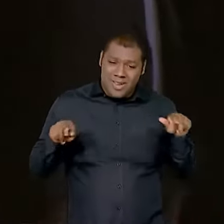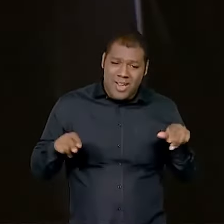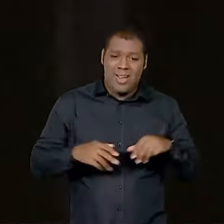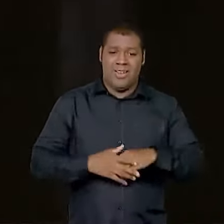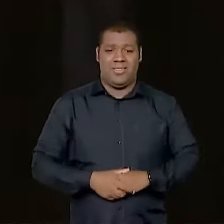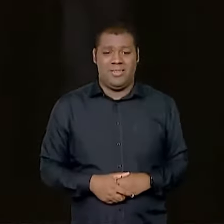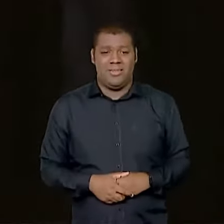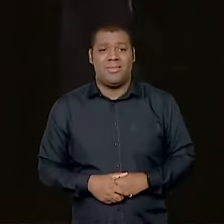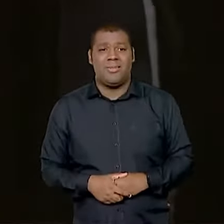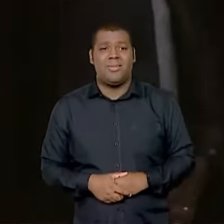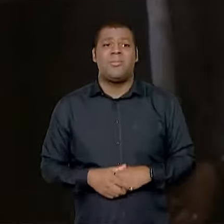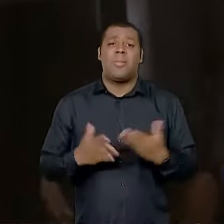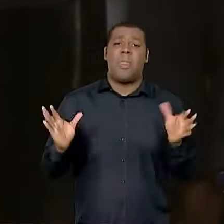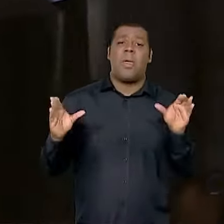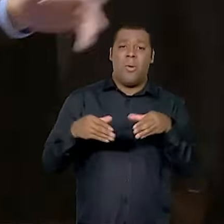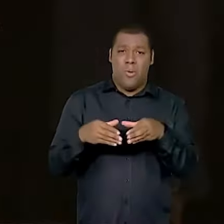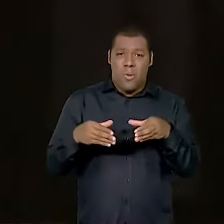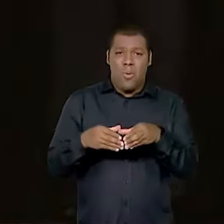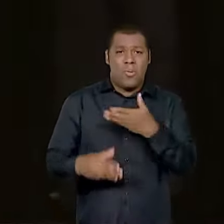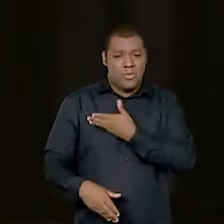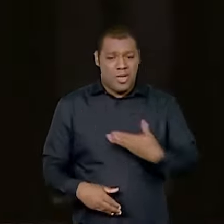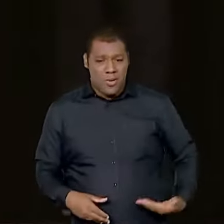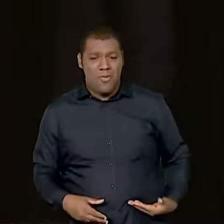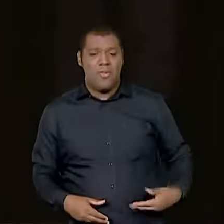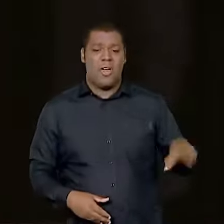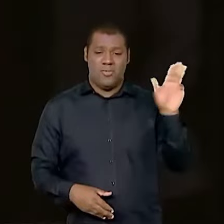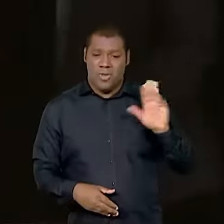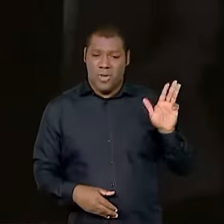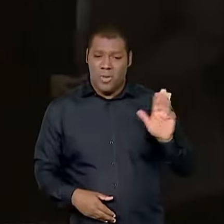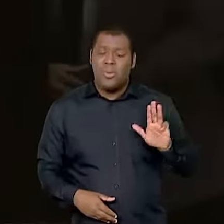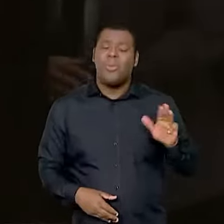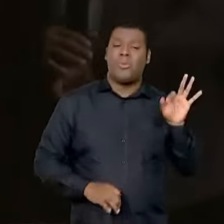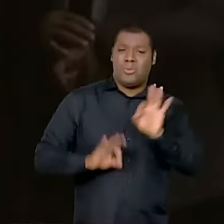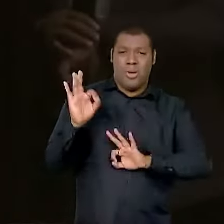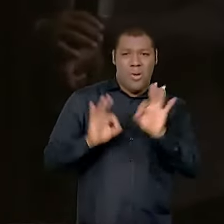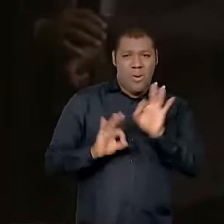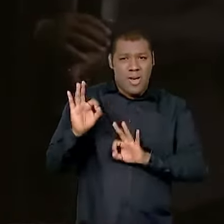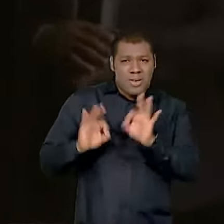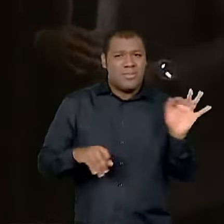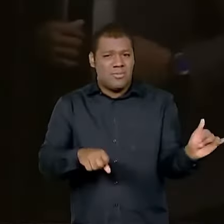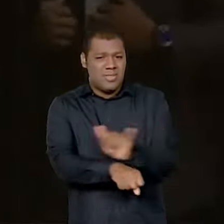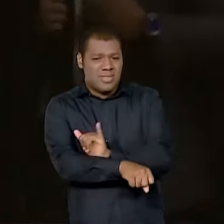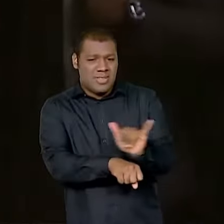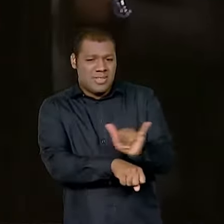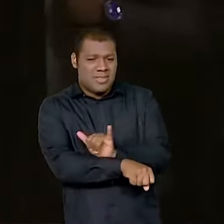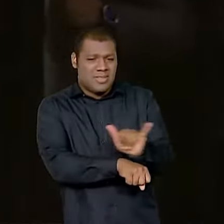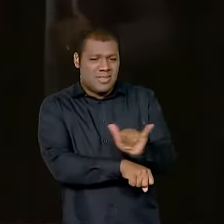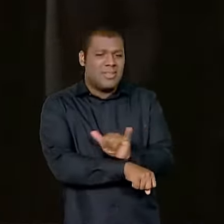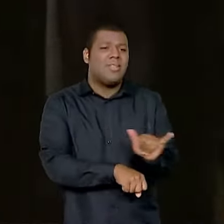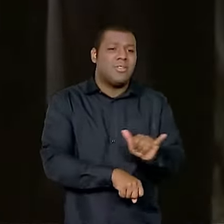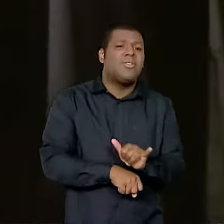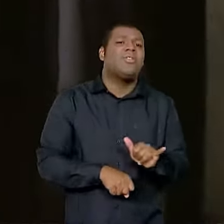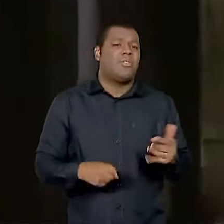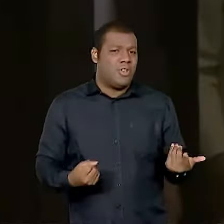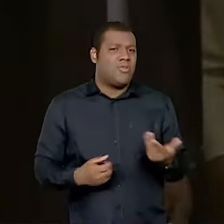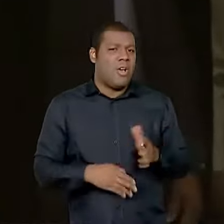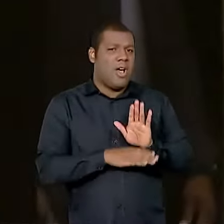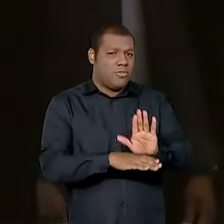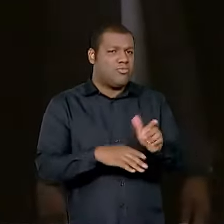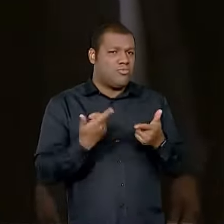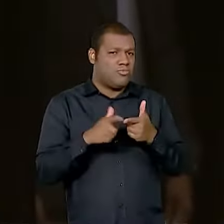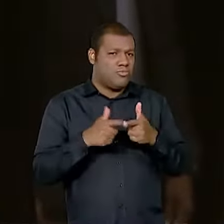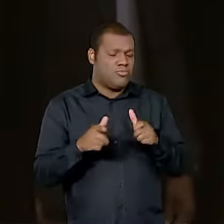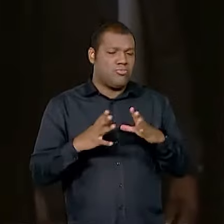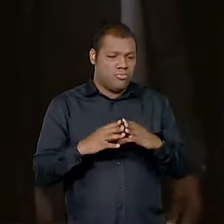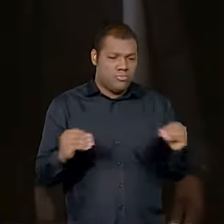plano de trabalho da equipe do presidente Lula, e obviamente nós destacaríamos alguns deles. Uns se apresentam agora em razão das